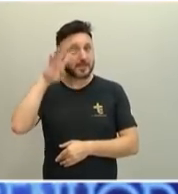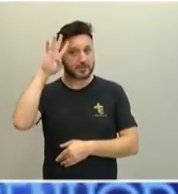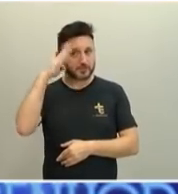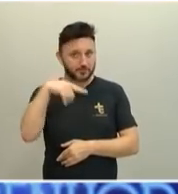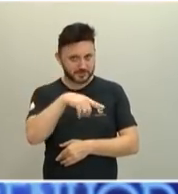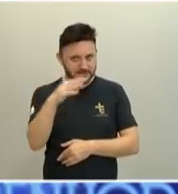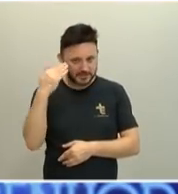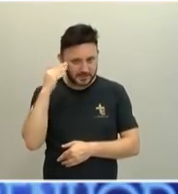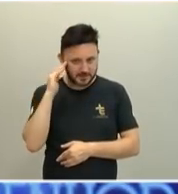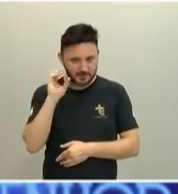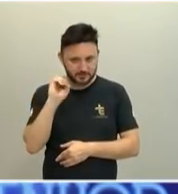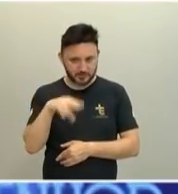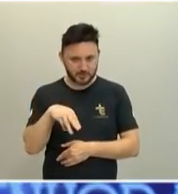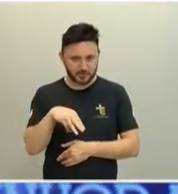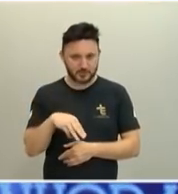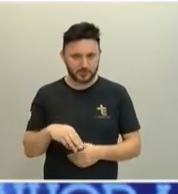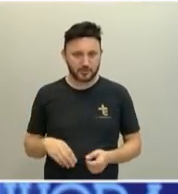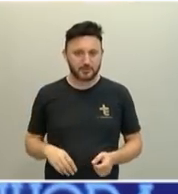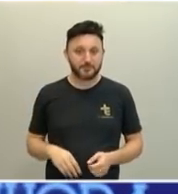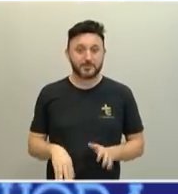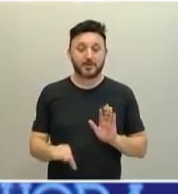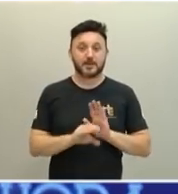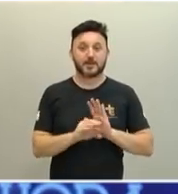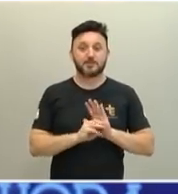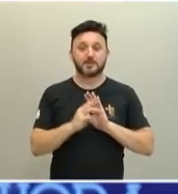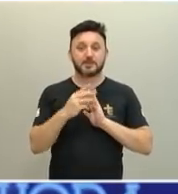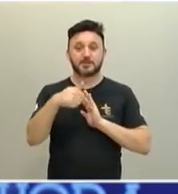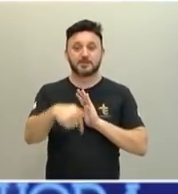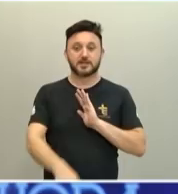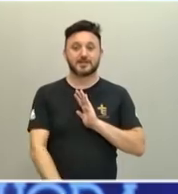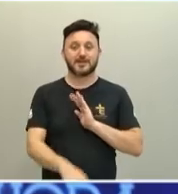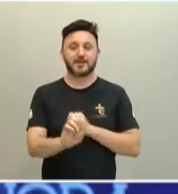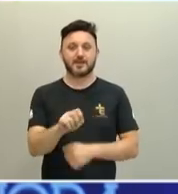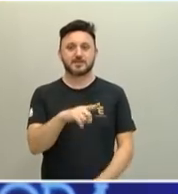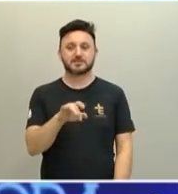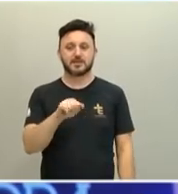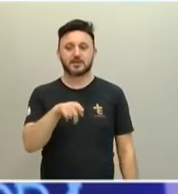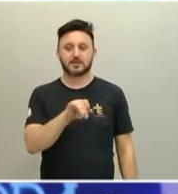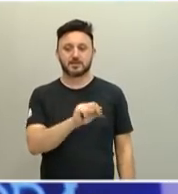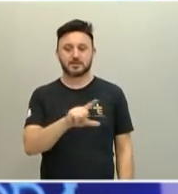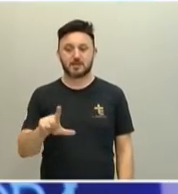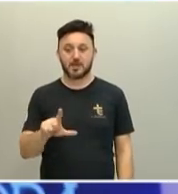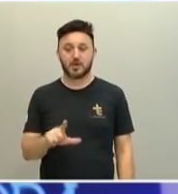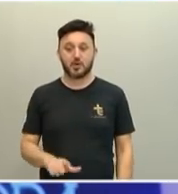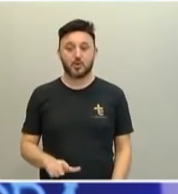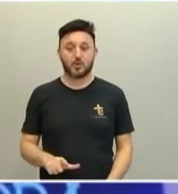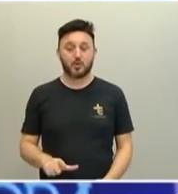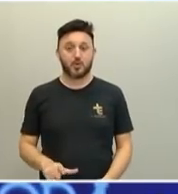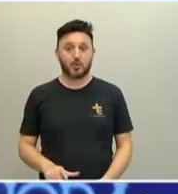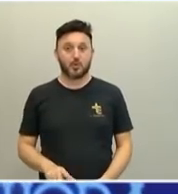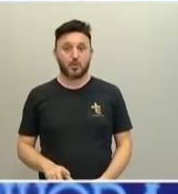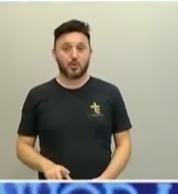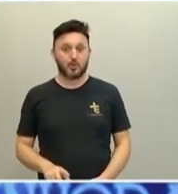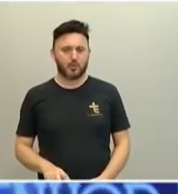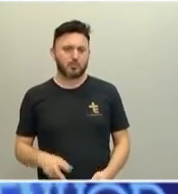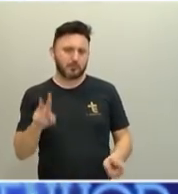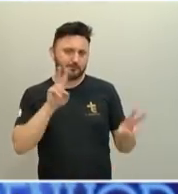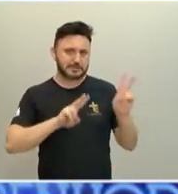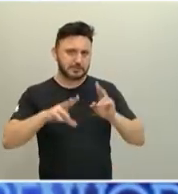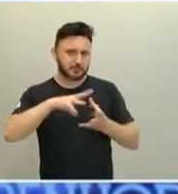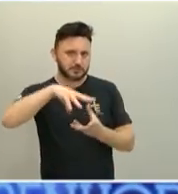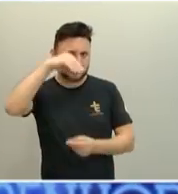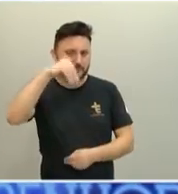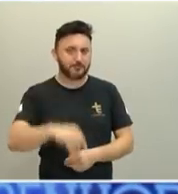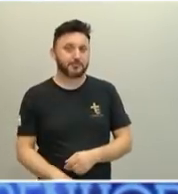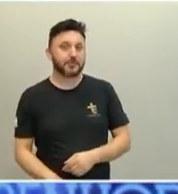entendendo isso? No capítulo 37 de Ezequiel, Ezequiel é levado por Deus a uma planície. É uma visão espiritual. Deus pergunta